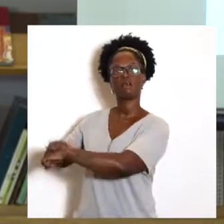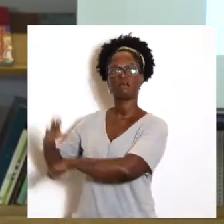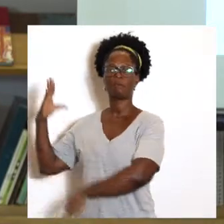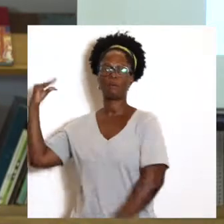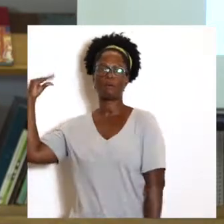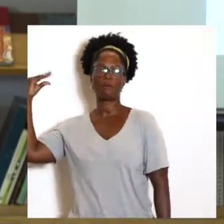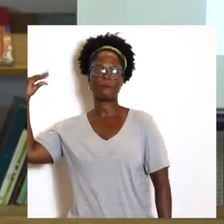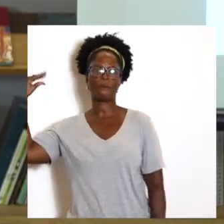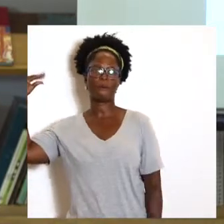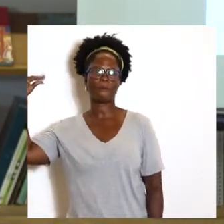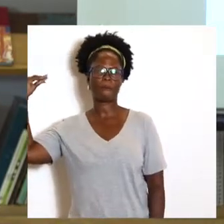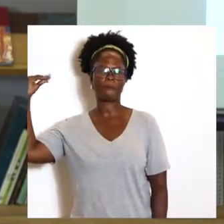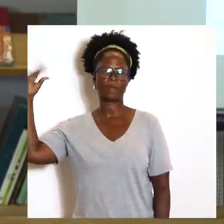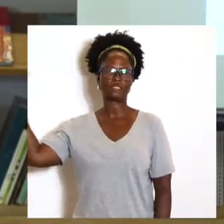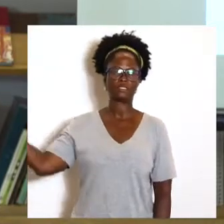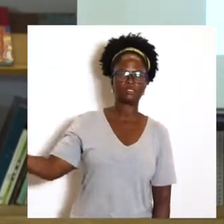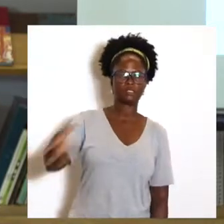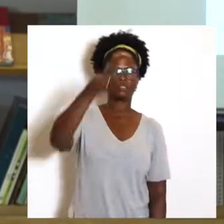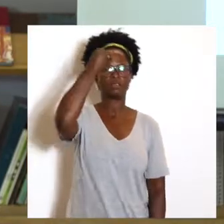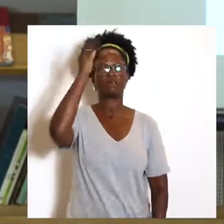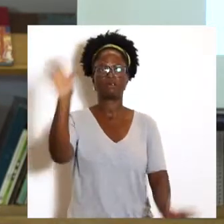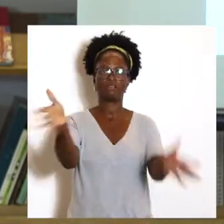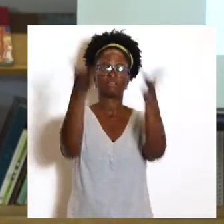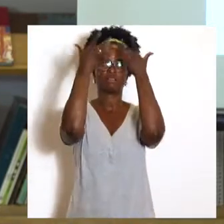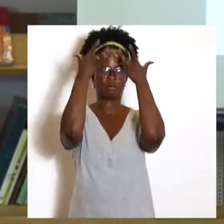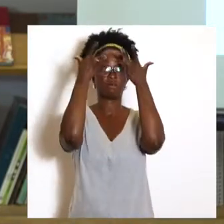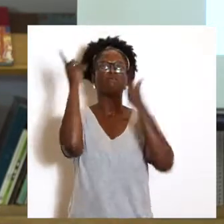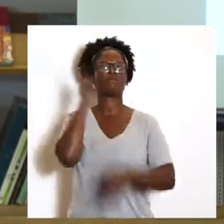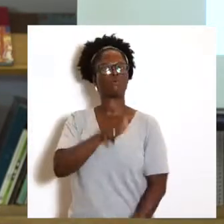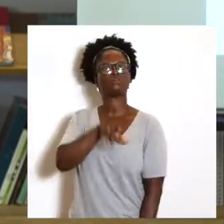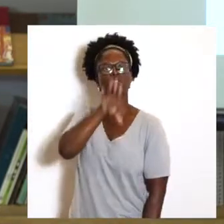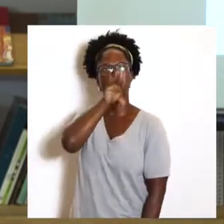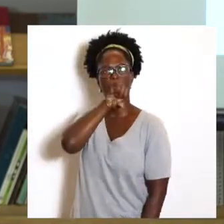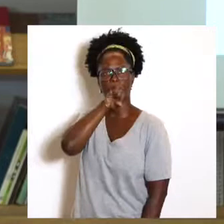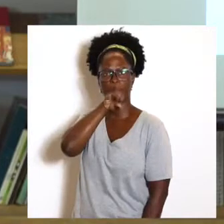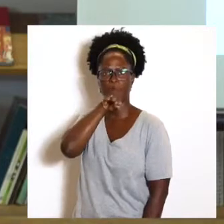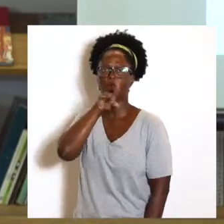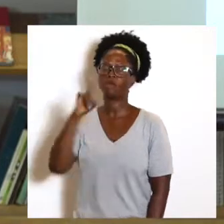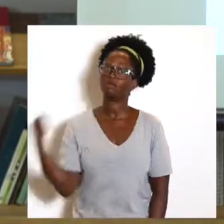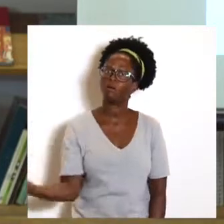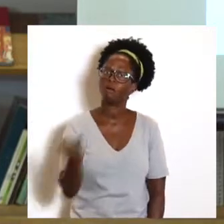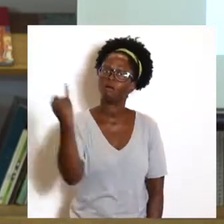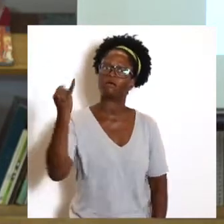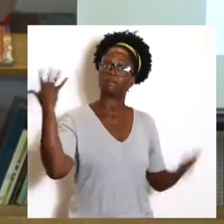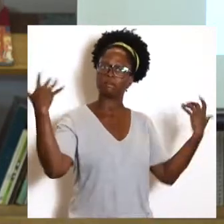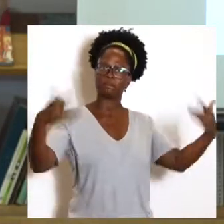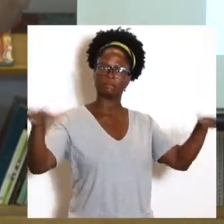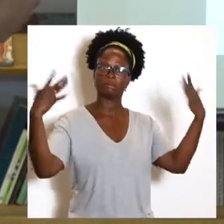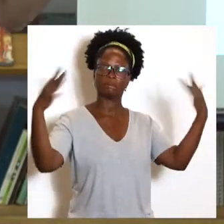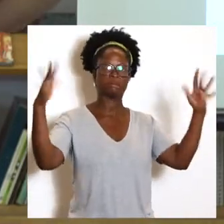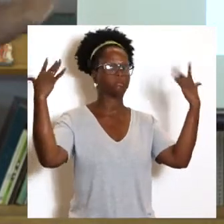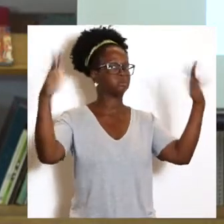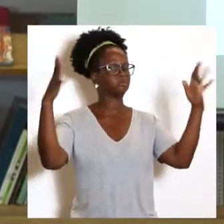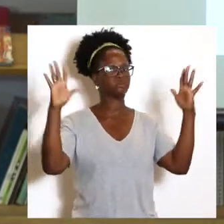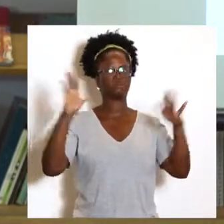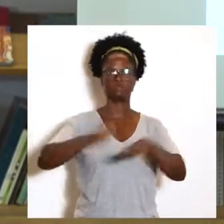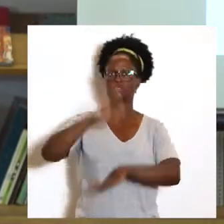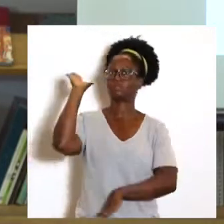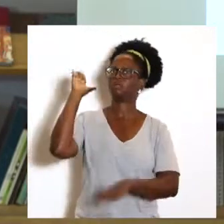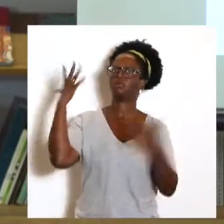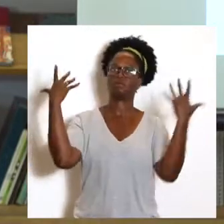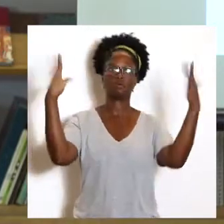que ela decorre o advogado da igreja e é uma das portas mais importantes e mais aplaudidos se é que alguém mais aplaudido neste